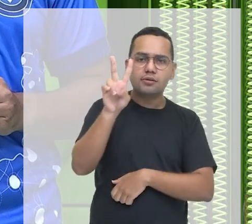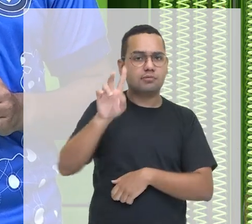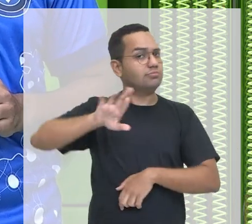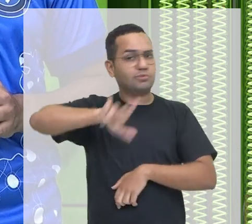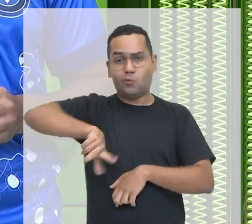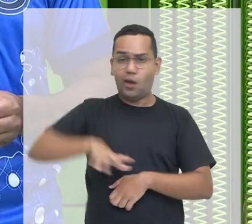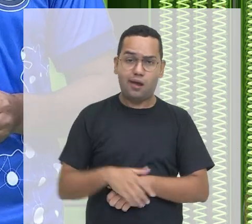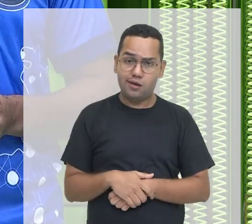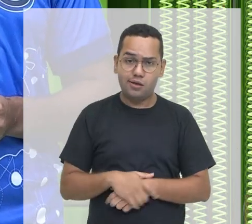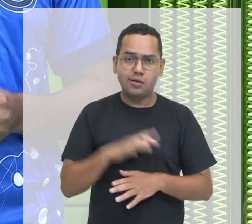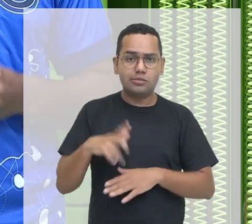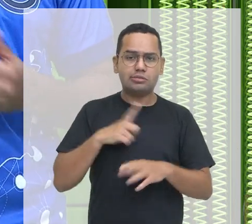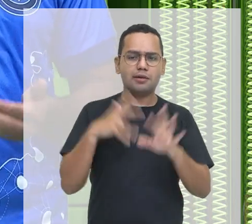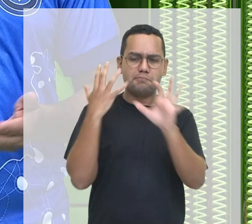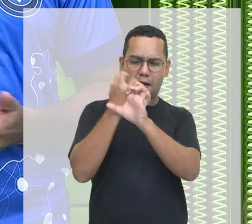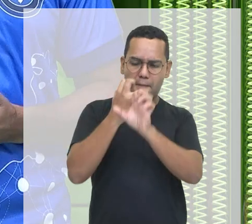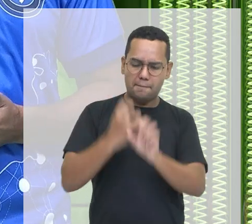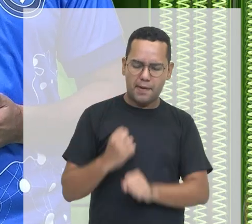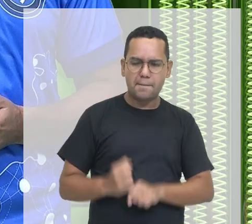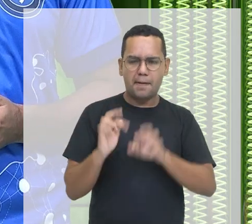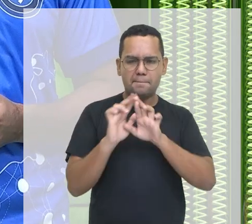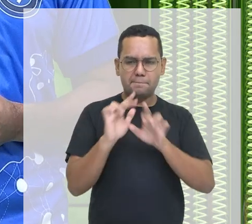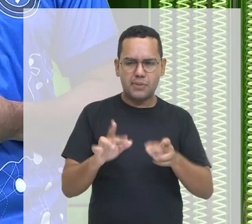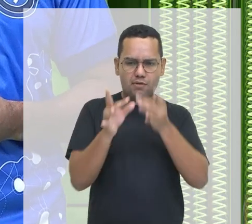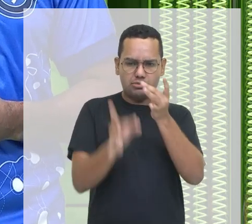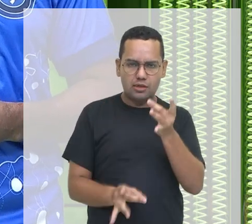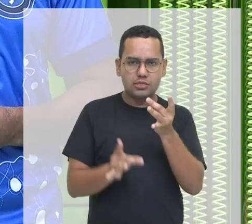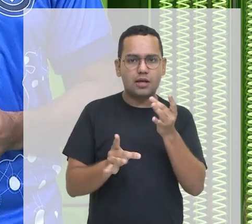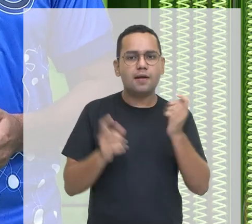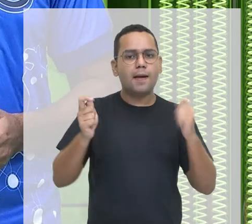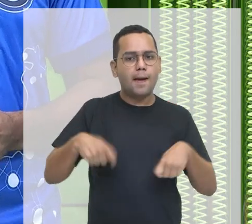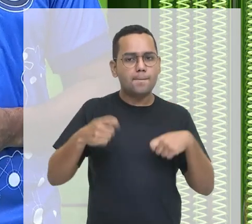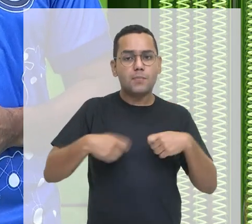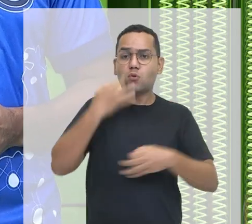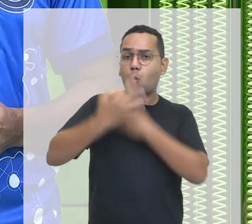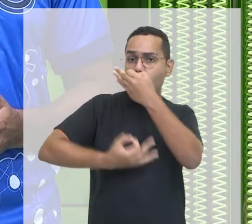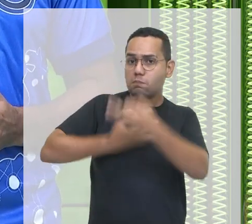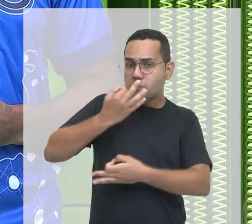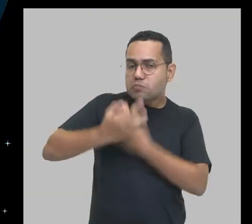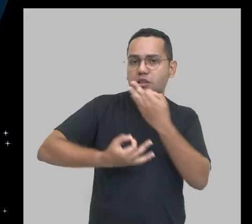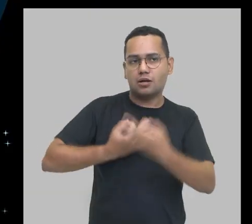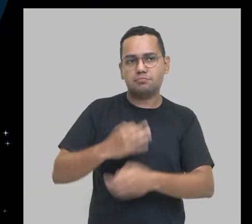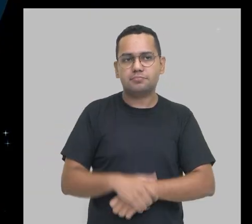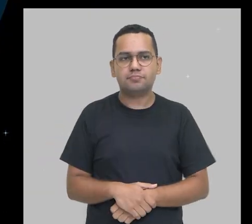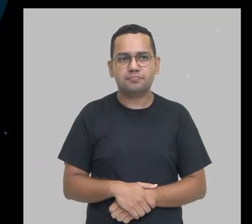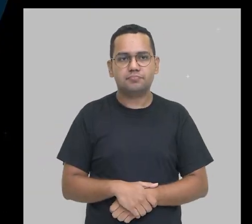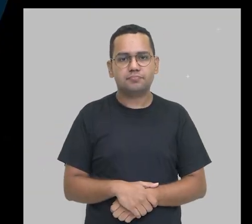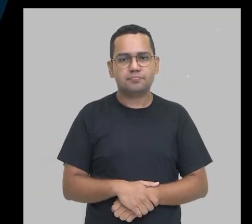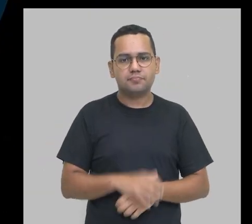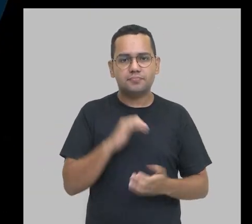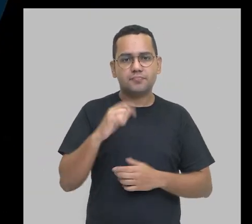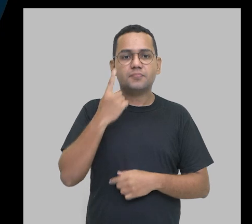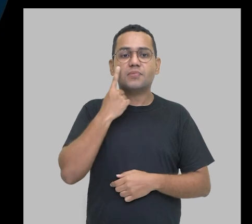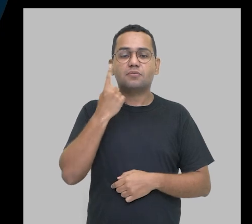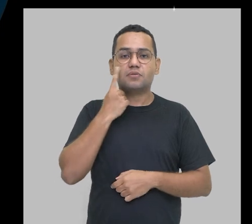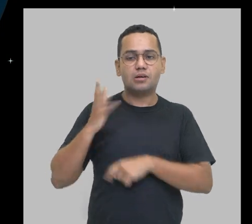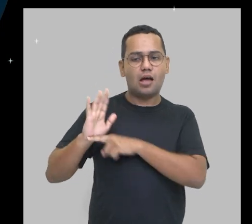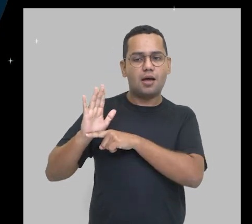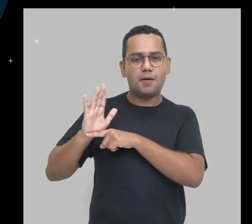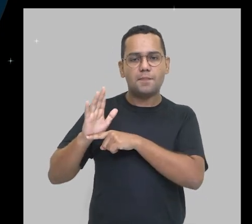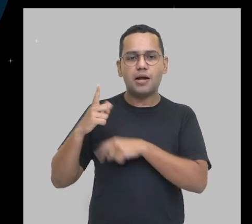matemáticos complexos, mas é possível sim chegar ao tamanho das estrelas. Observe nessa animação aqui que traz uma